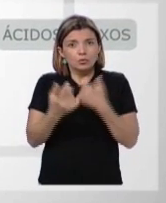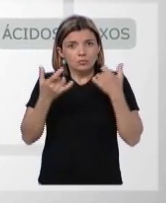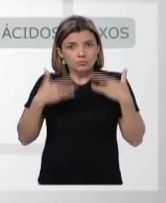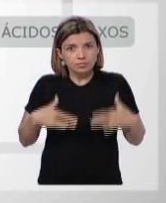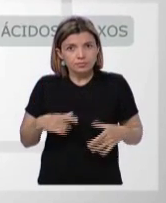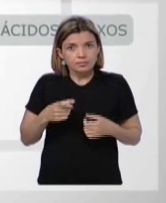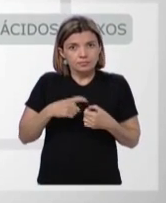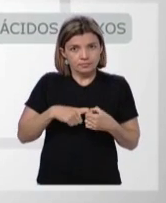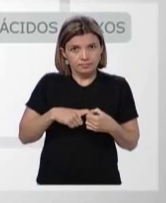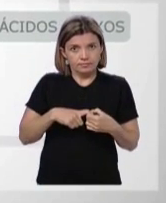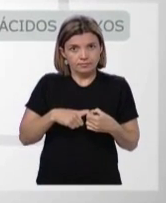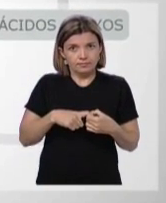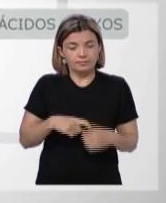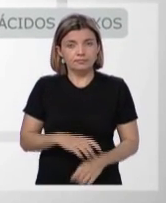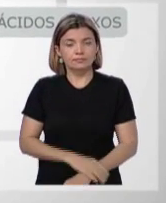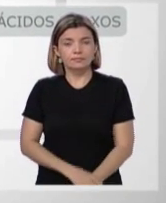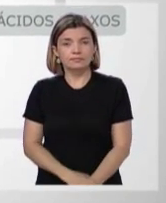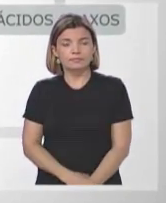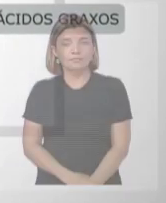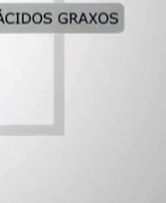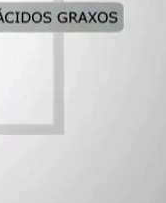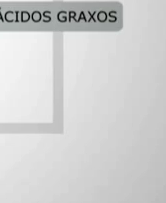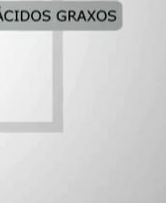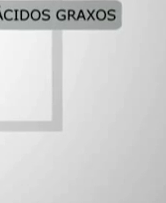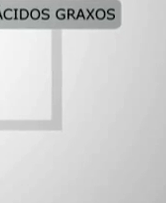do metabolismo celular.